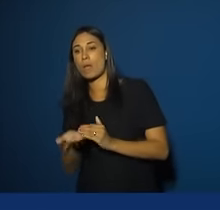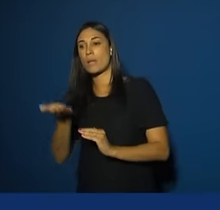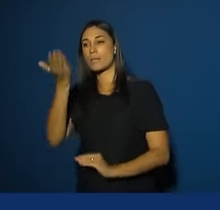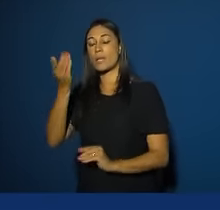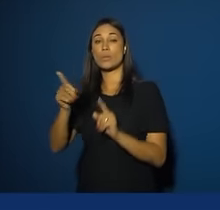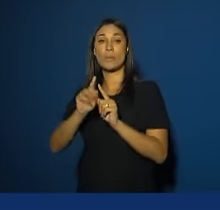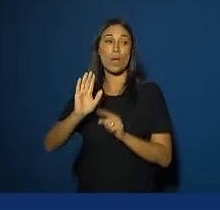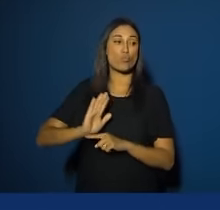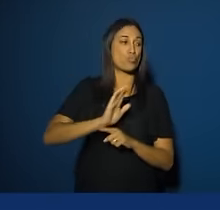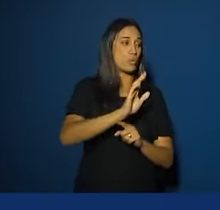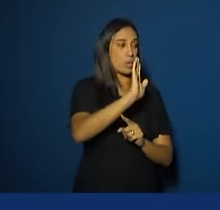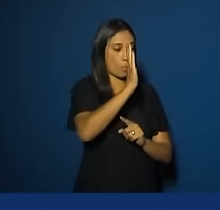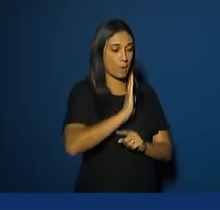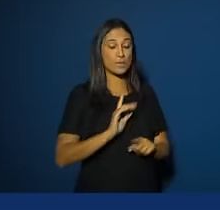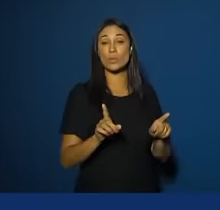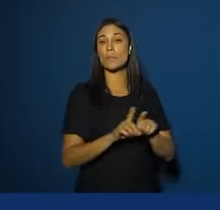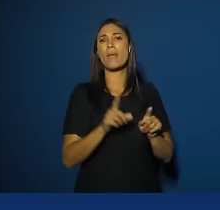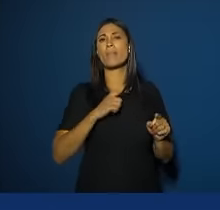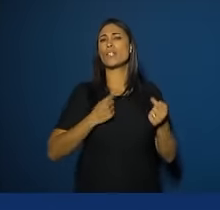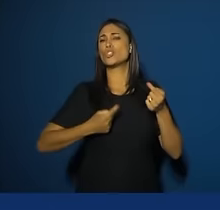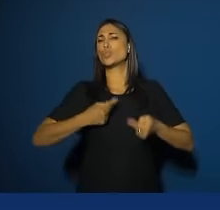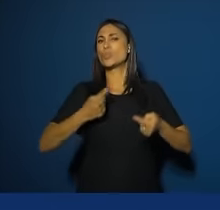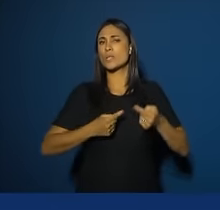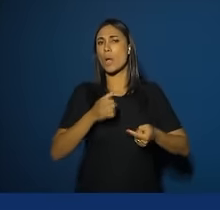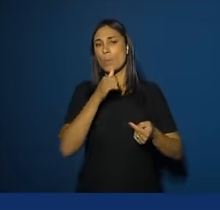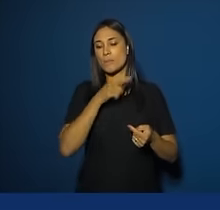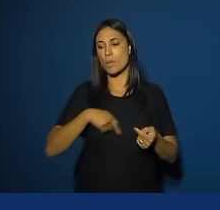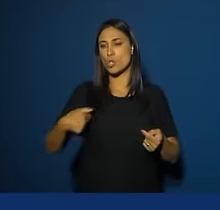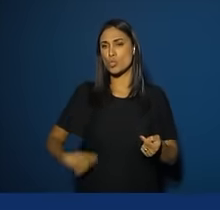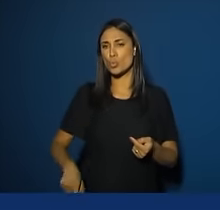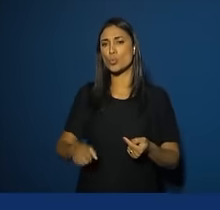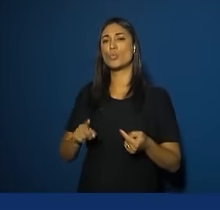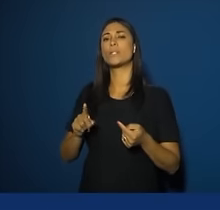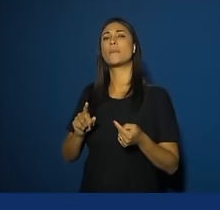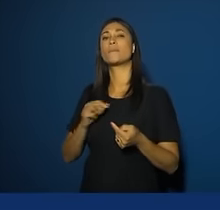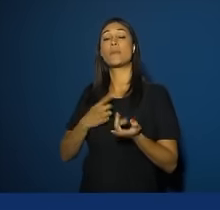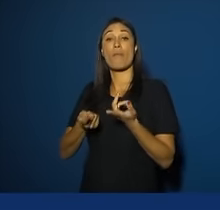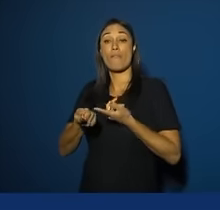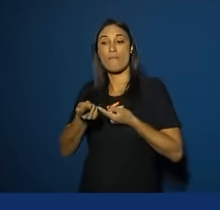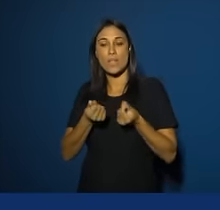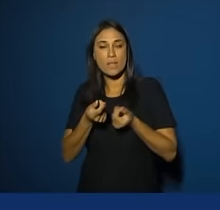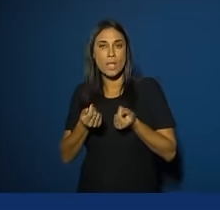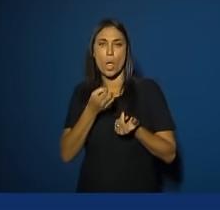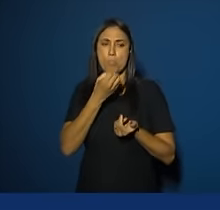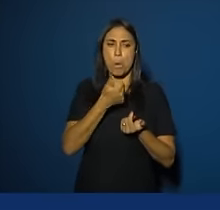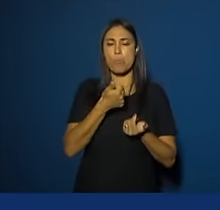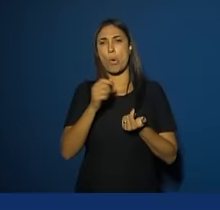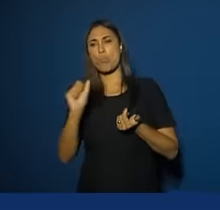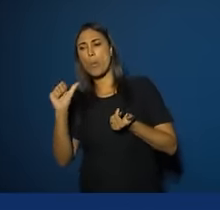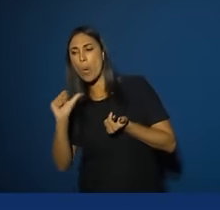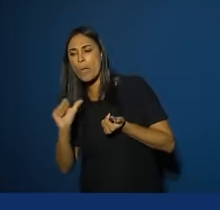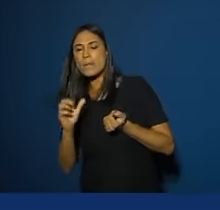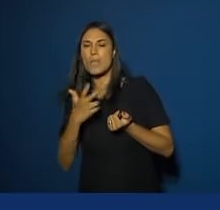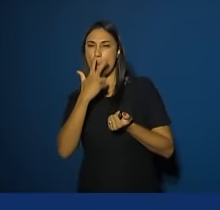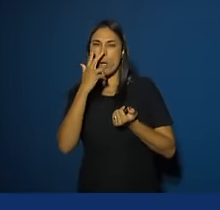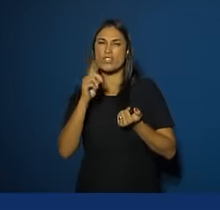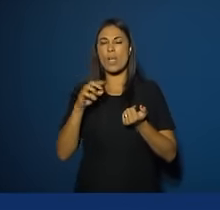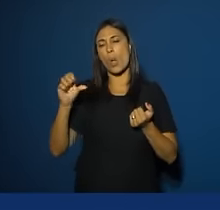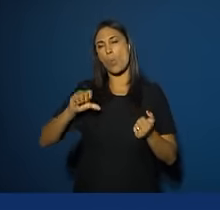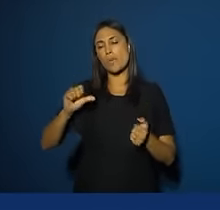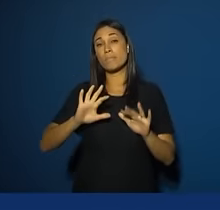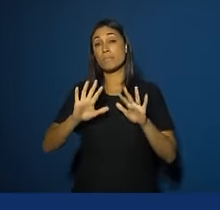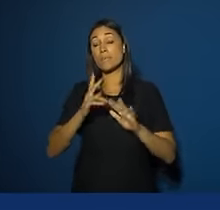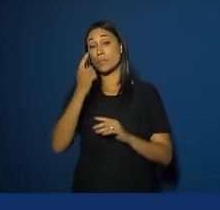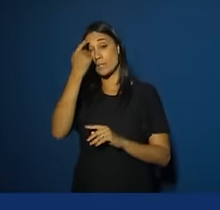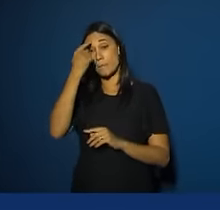acaba beneficiando a gente também. Então, tem essa discussão se China, né, for mal do ponto de vista financeiro, é bom ou ruim, mas acho que continua sendo net ruim.